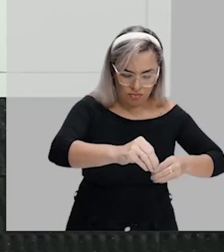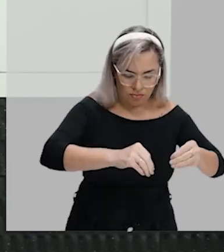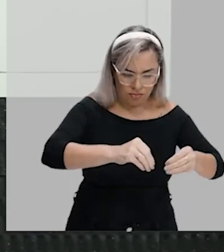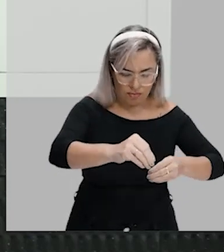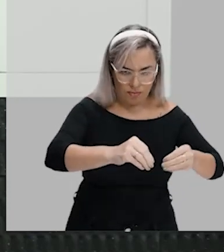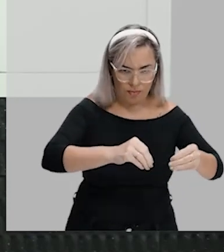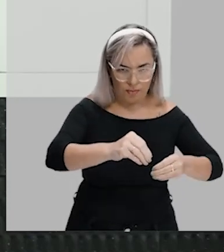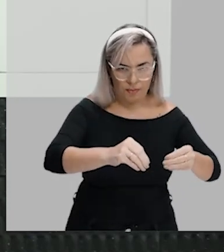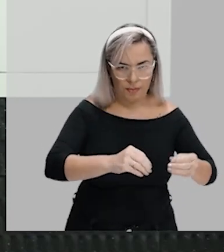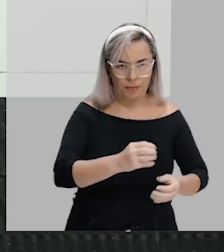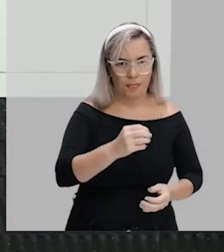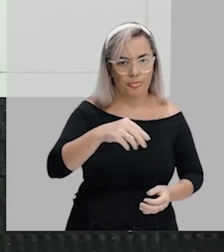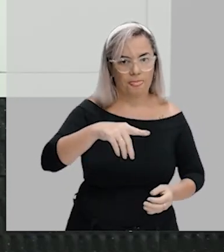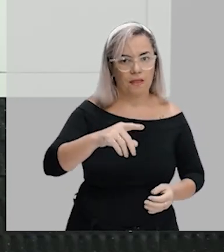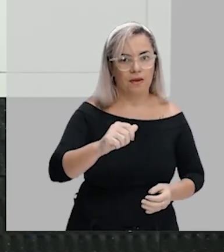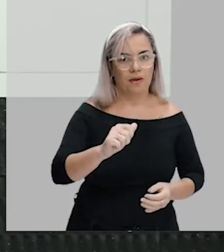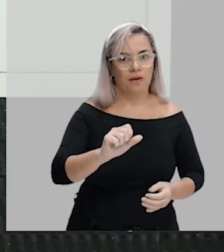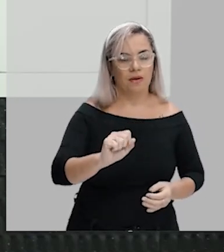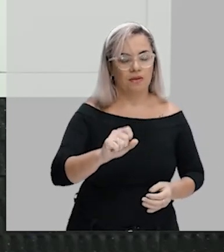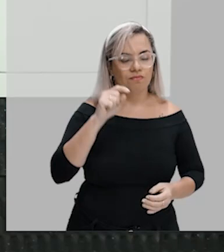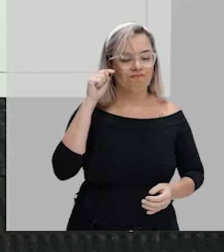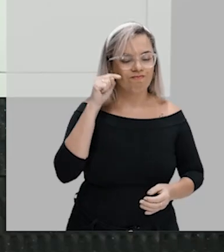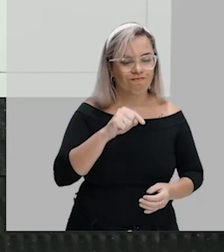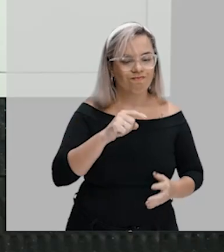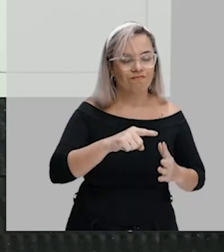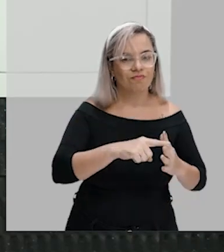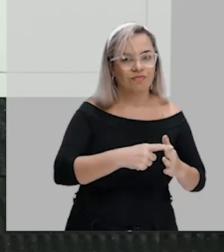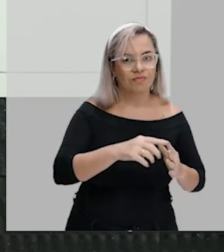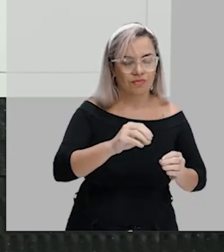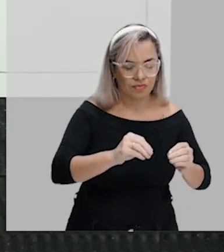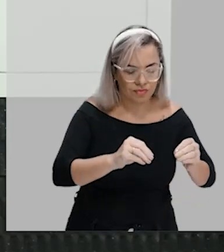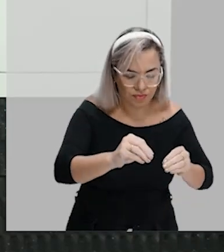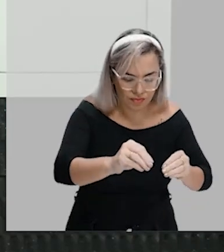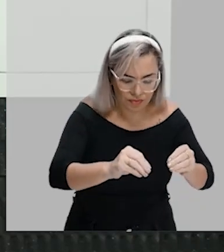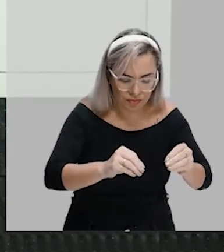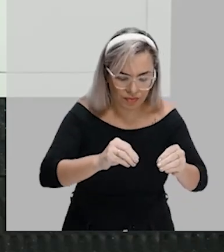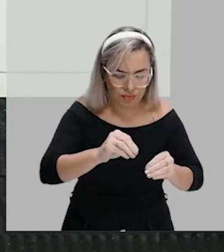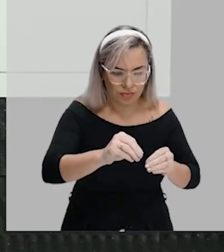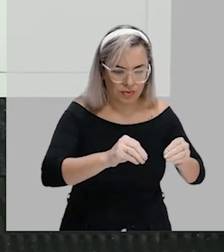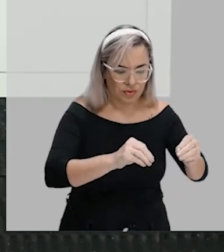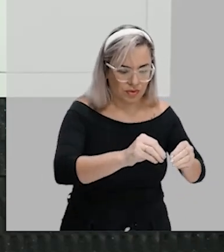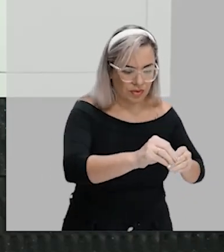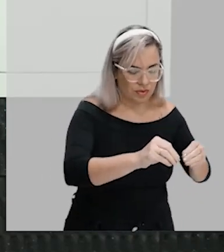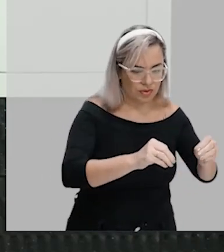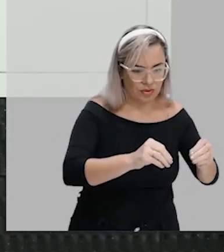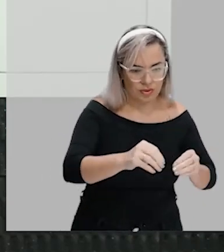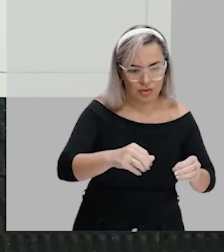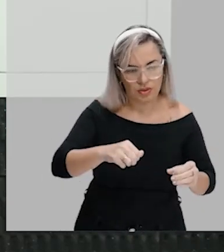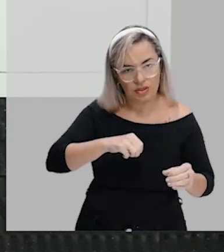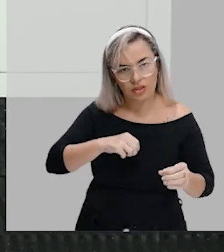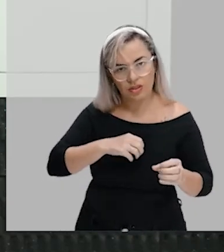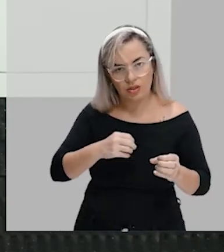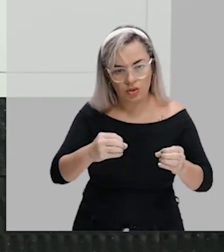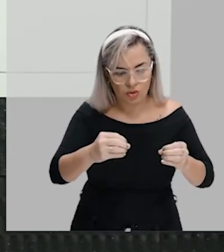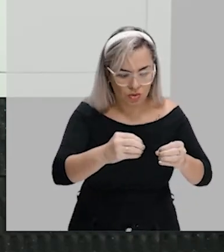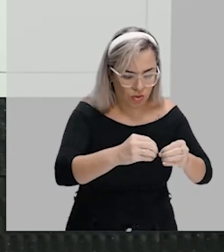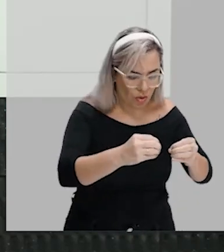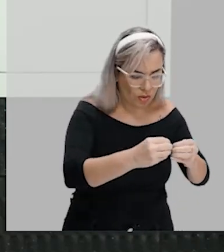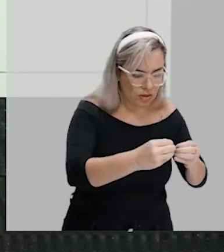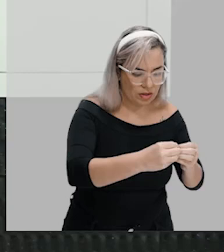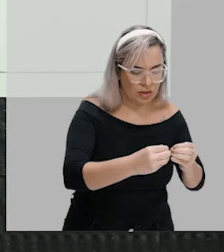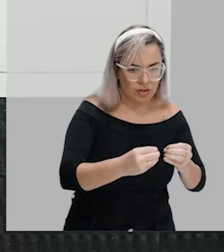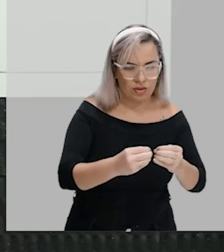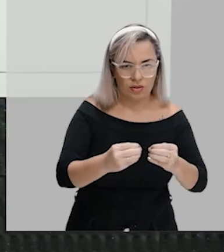onda mecânica é aquela em que as partículas elas vão ter um contato mais íntimo,